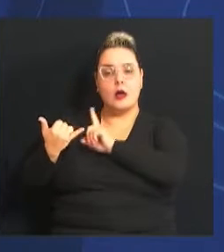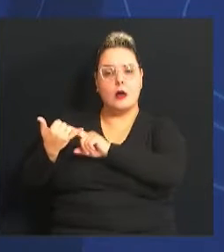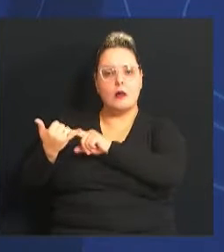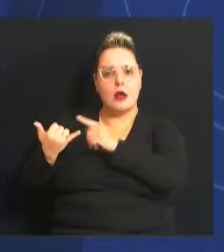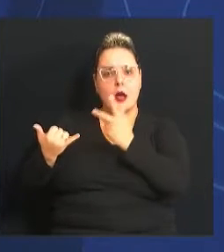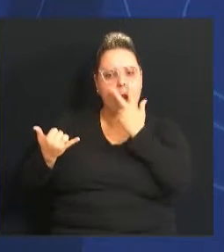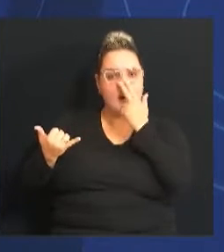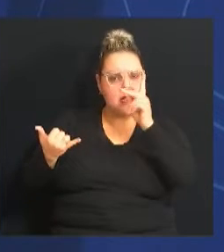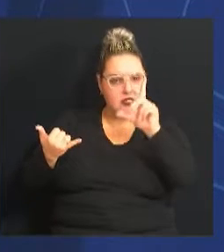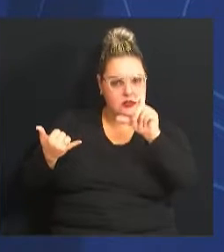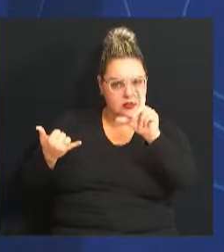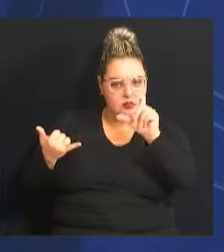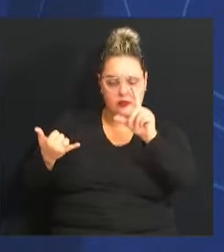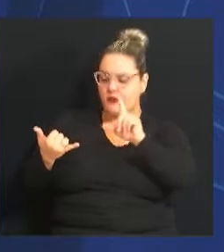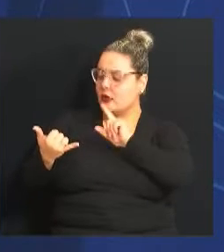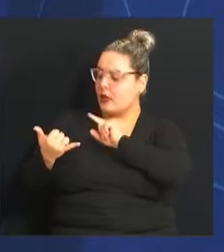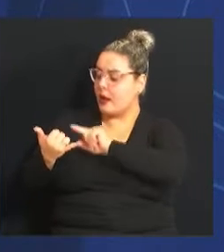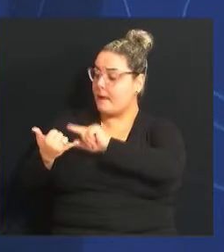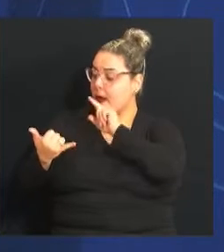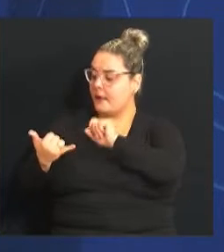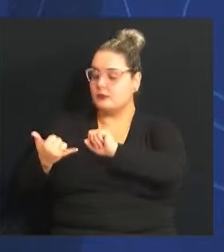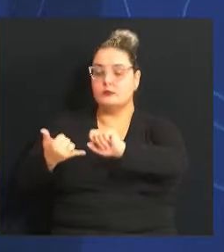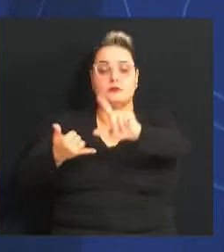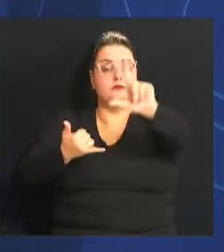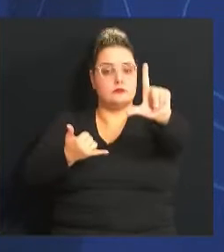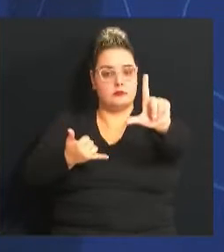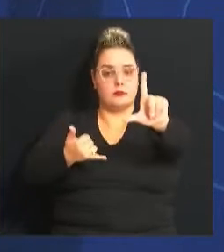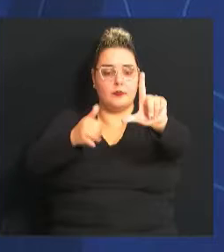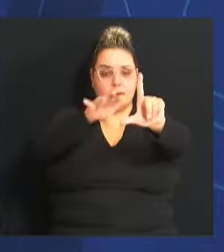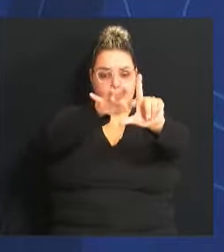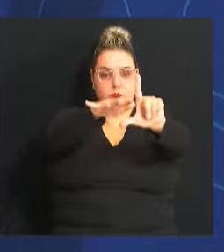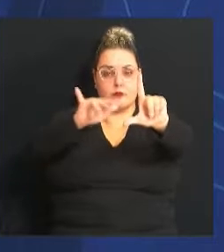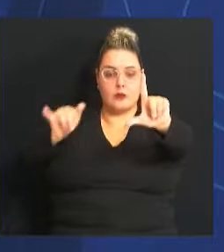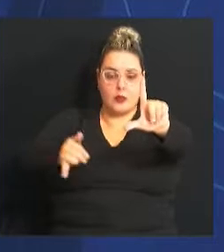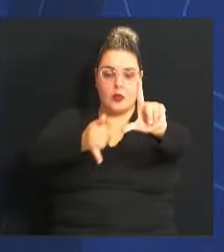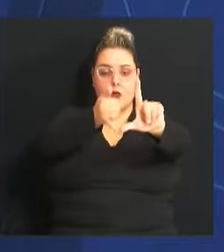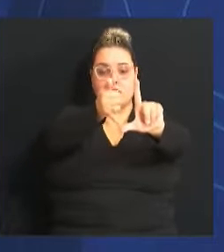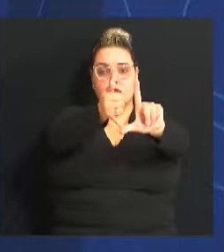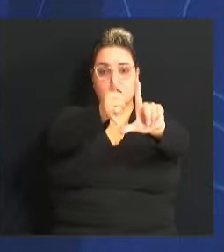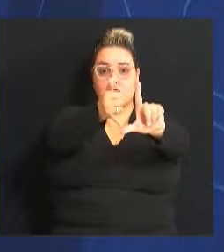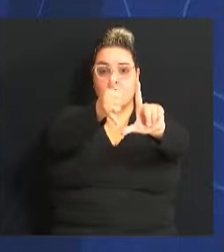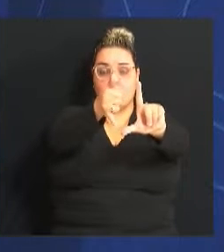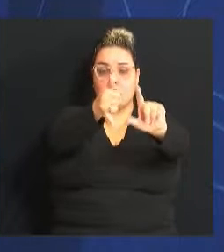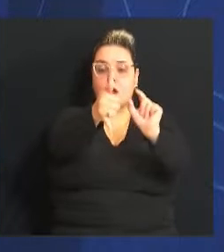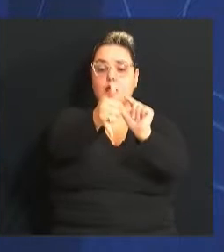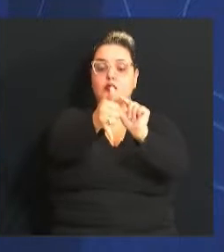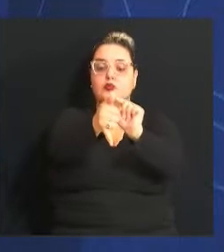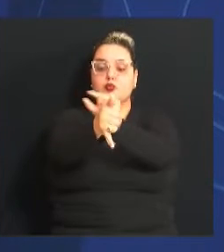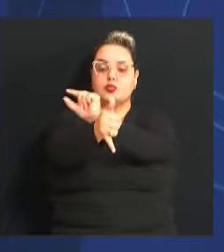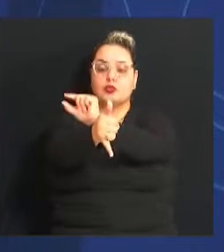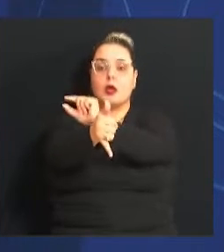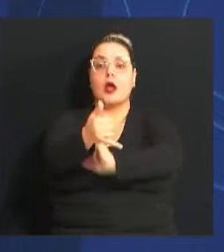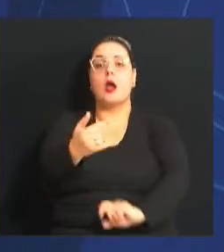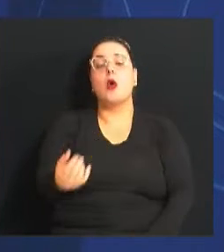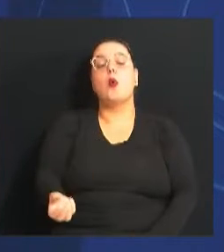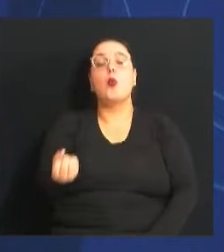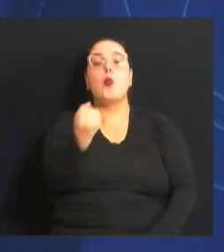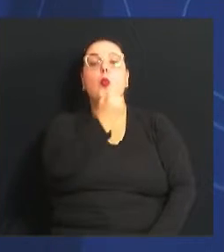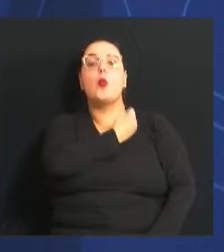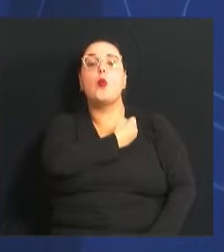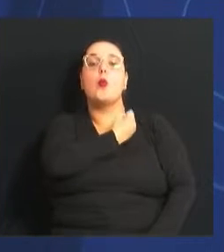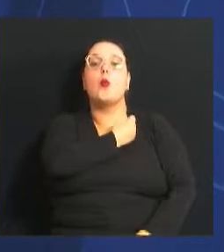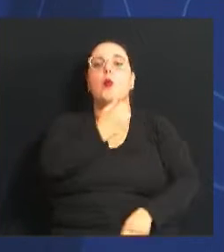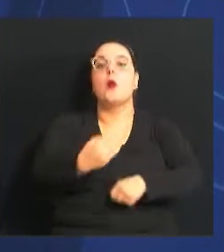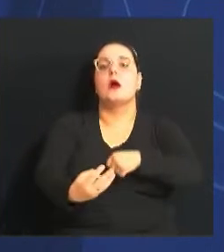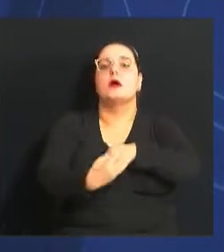se fosse tirar uma foto e você aponta aqui, ó, para este QR Code, porque aí já vai aparecer na tela do seu celular uma mensagem,